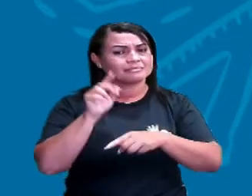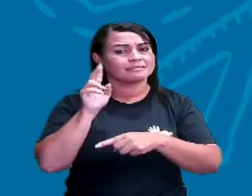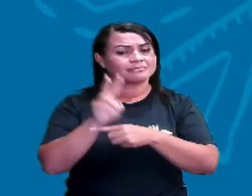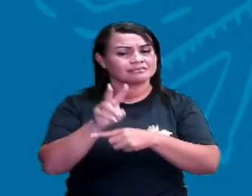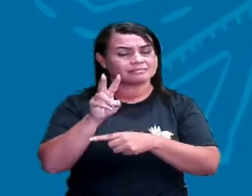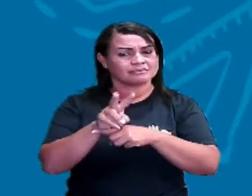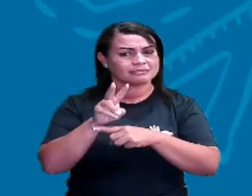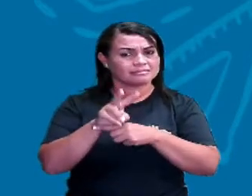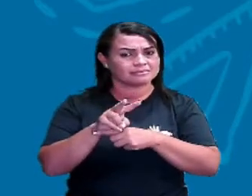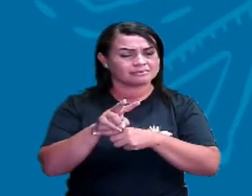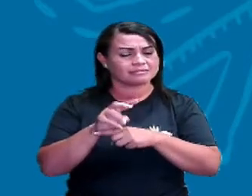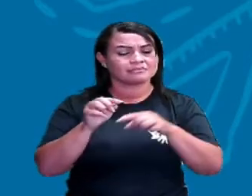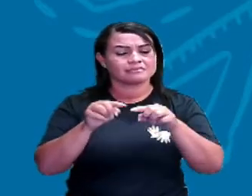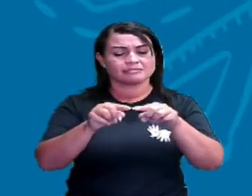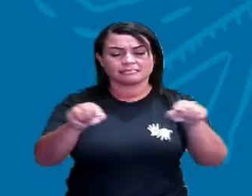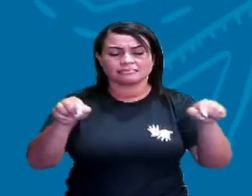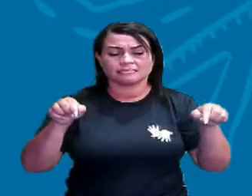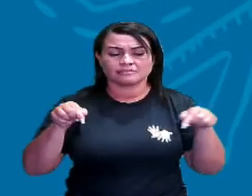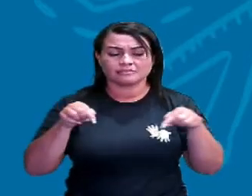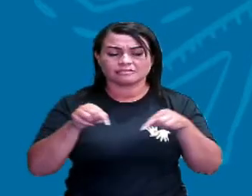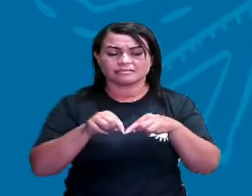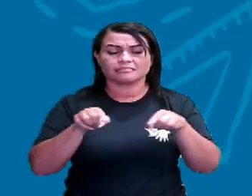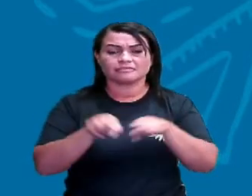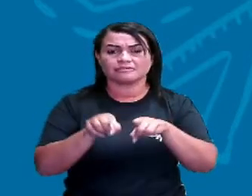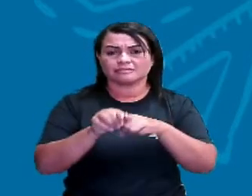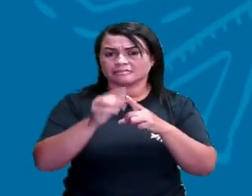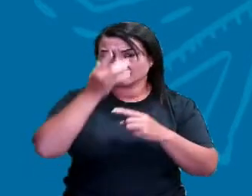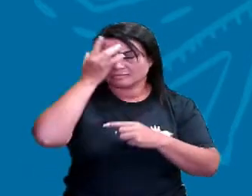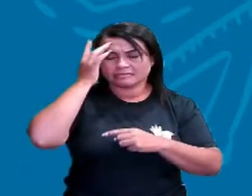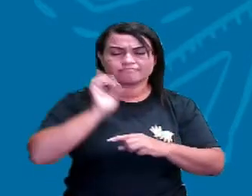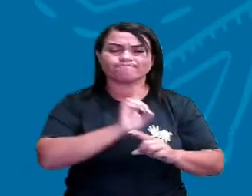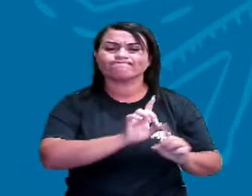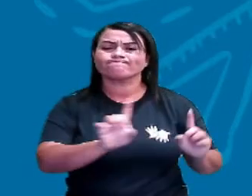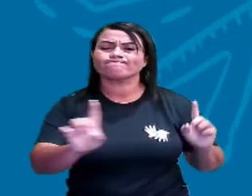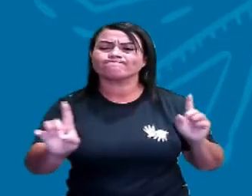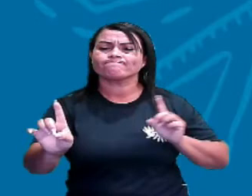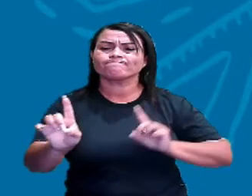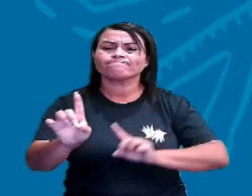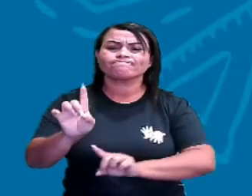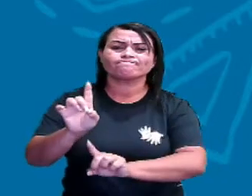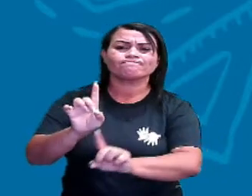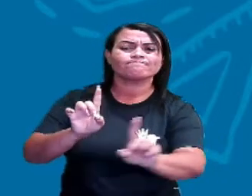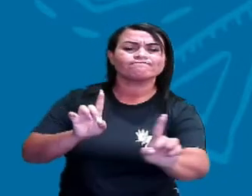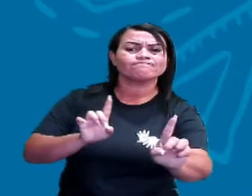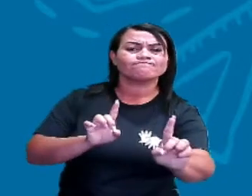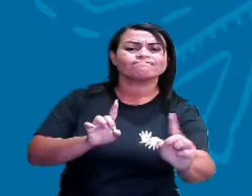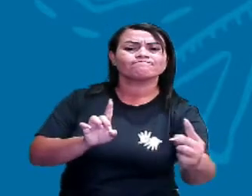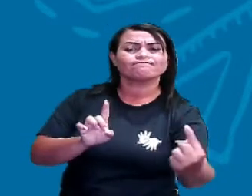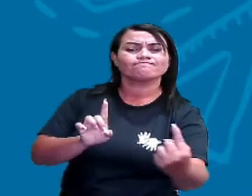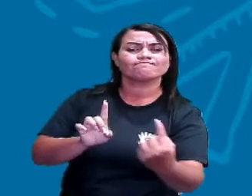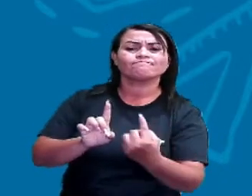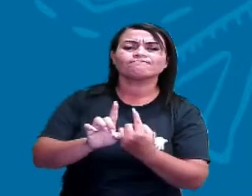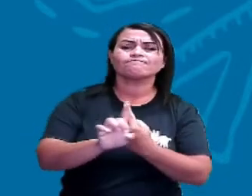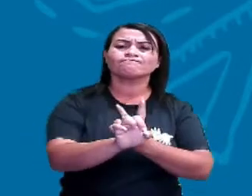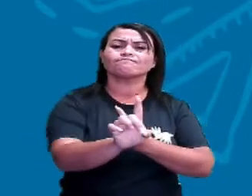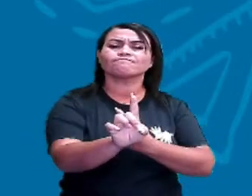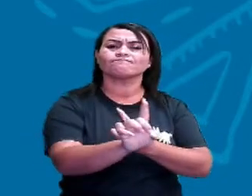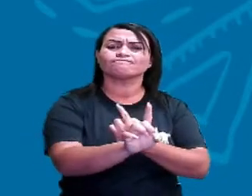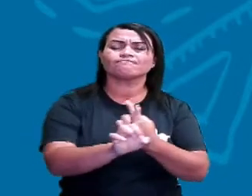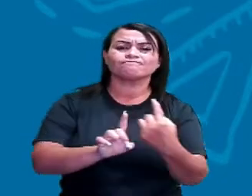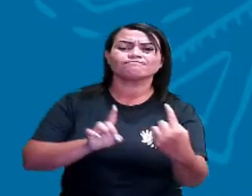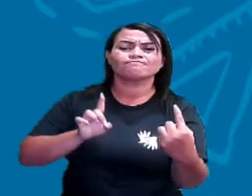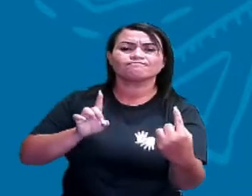protege o ambiente e permite a circulação das pessoas. Então, a porta, ela abre e ela